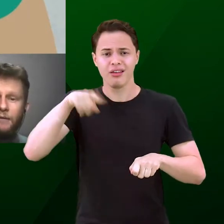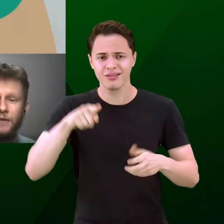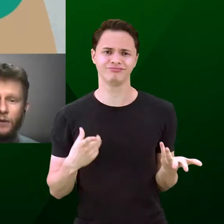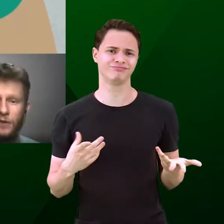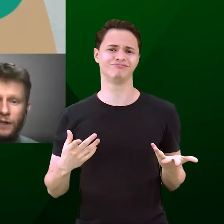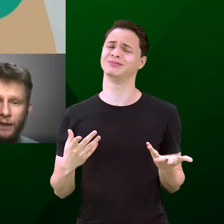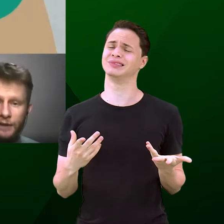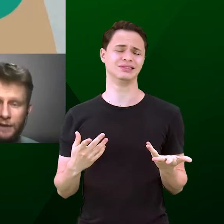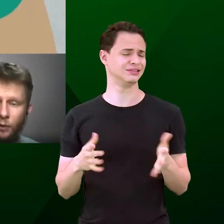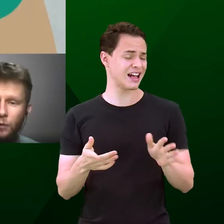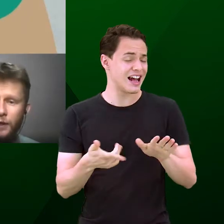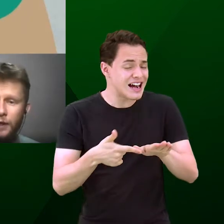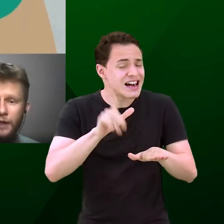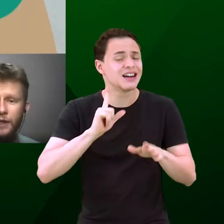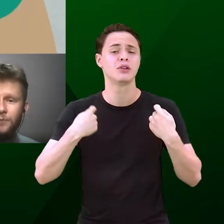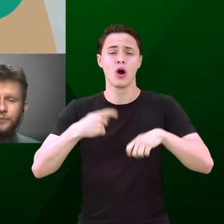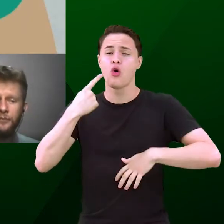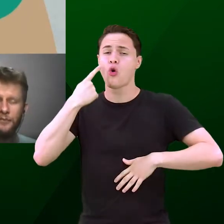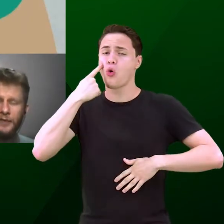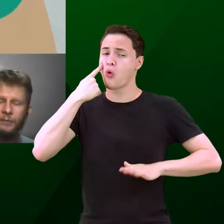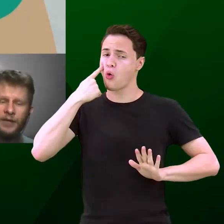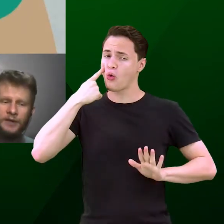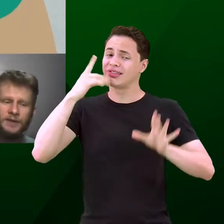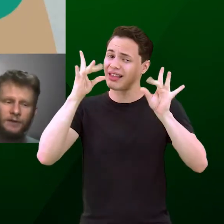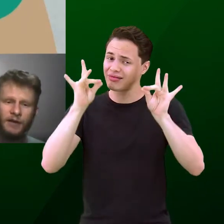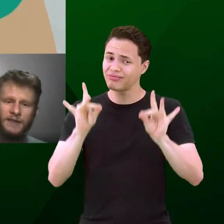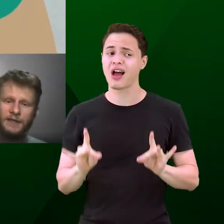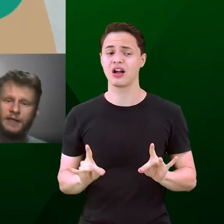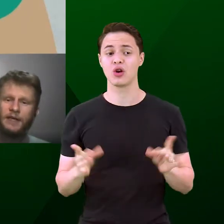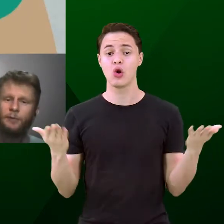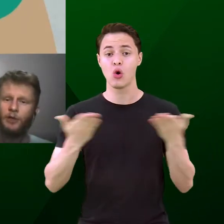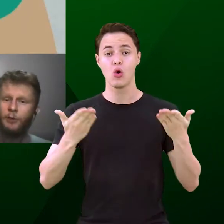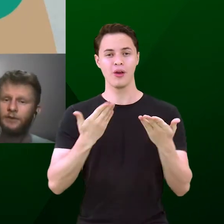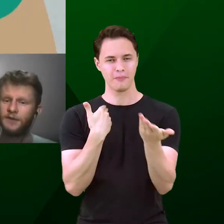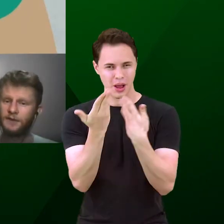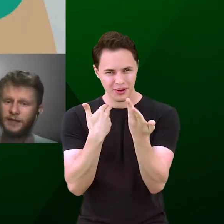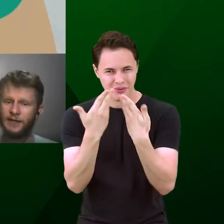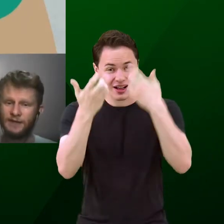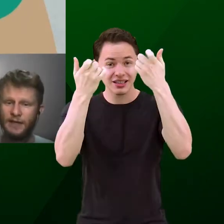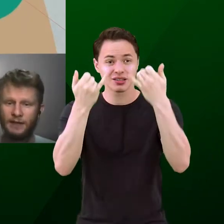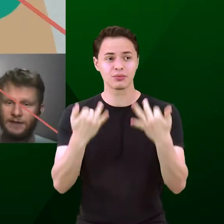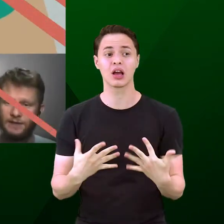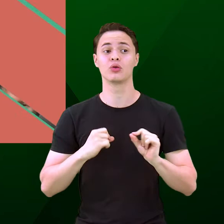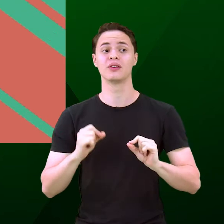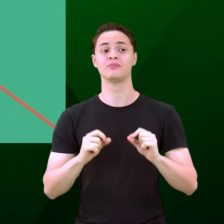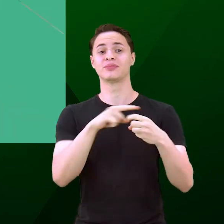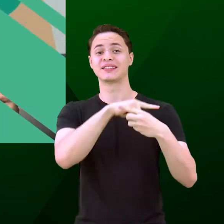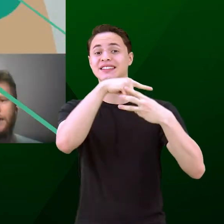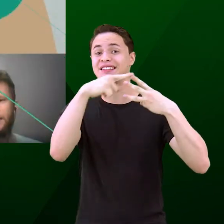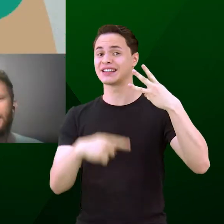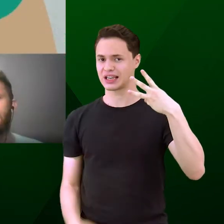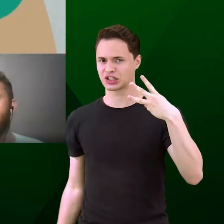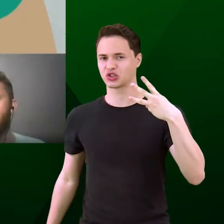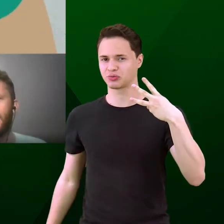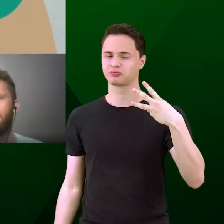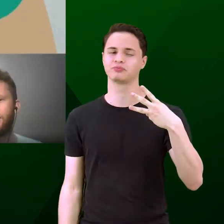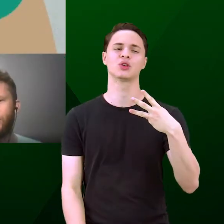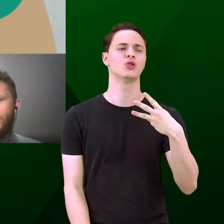correr. Eu vou tentar trabalhar um pouquinho esses aspectos com vocês, para quem tem interesse, e os diferentes objetivos que a gente tem dentro da